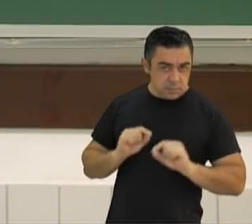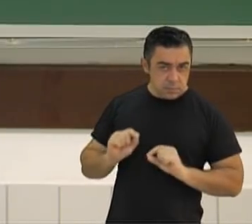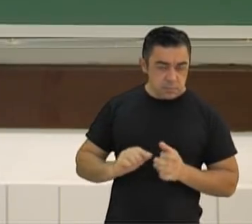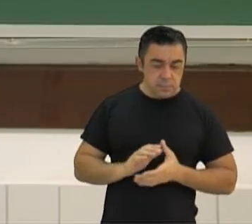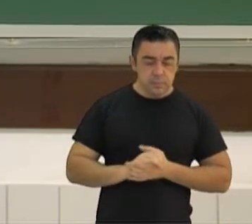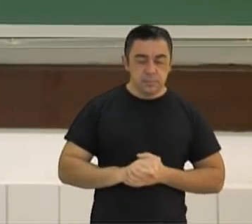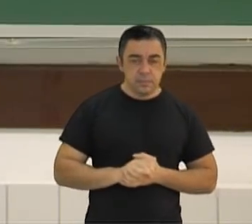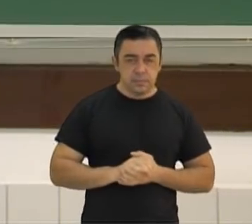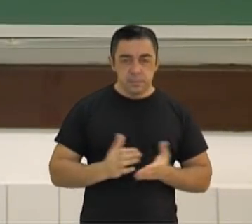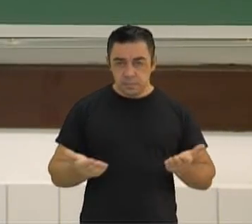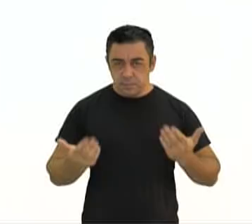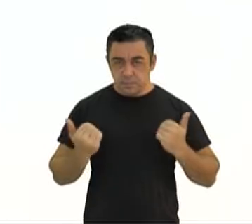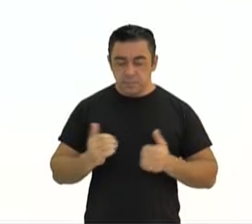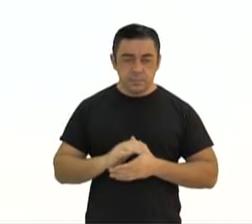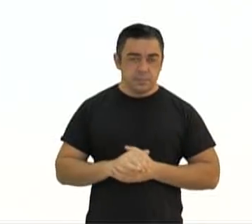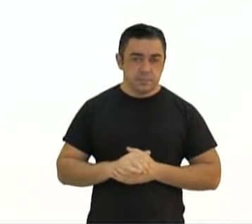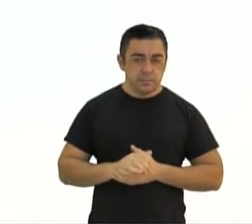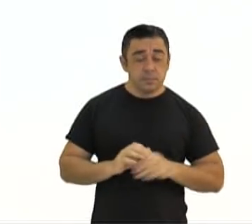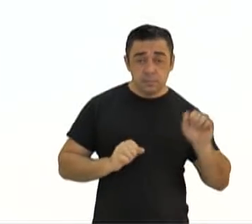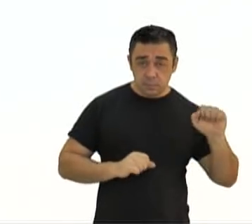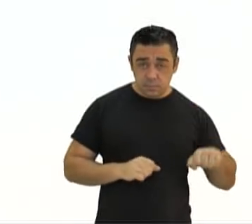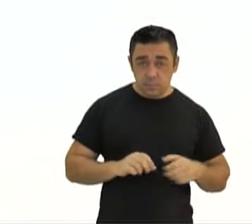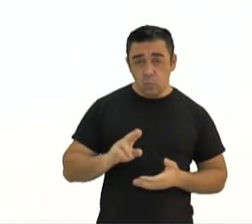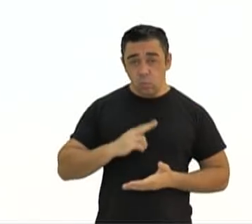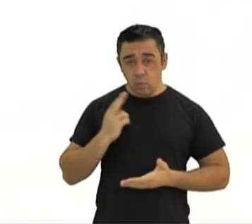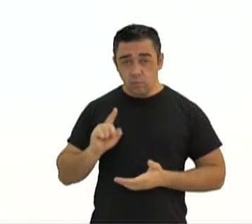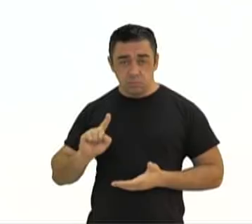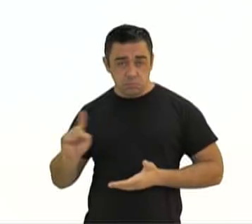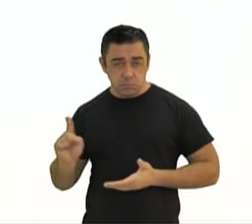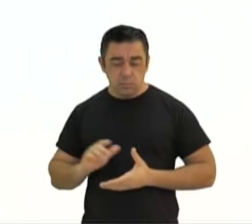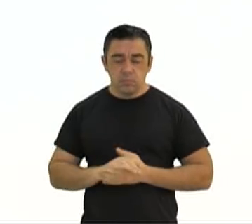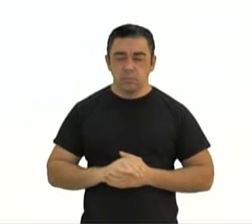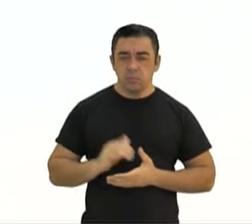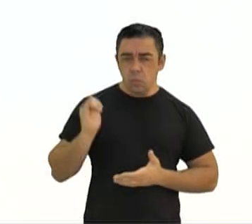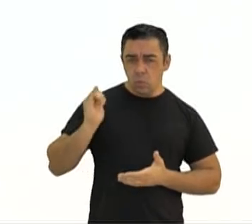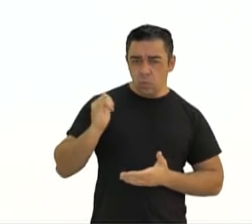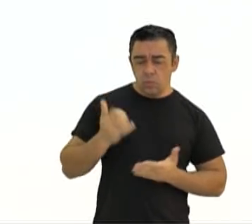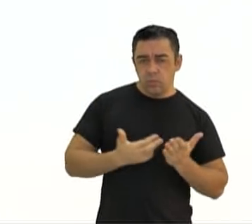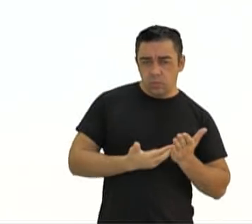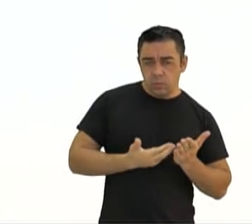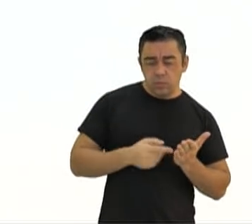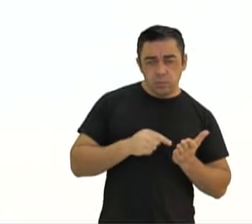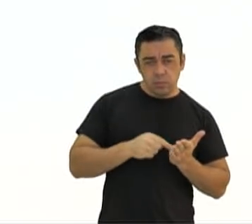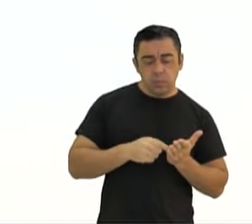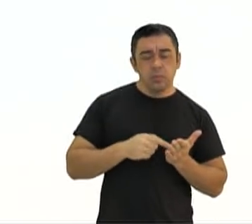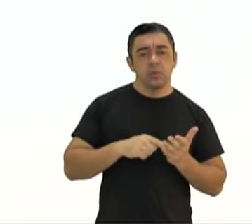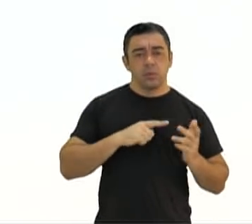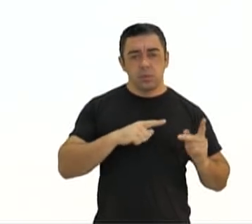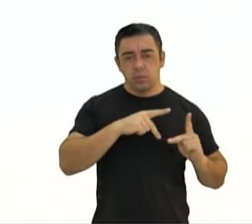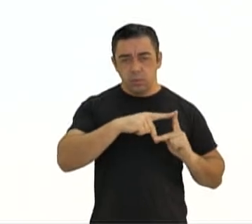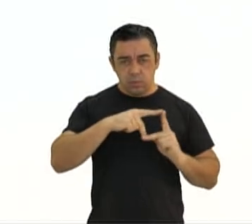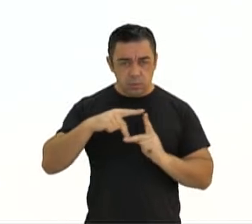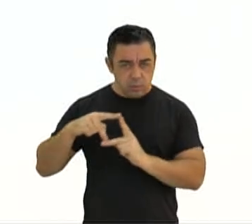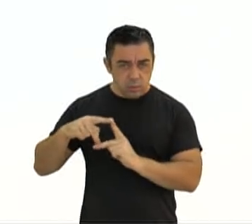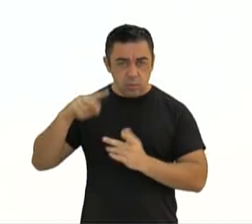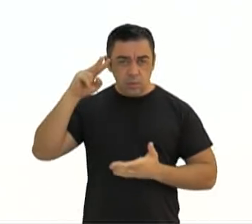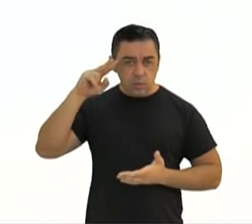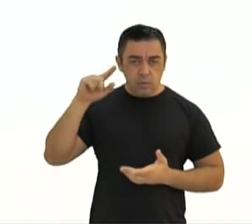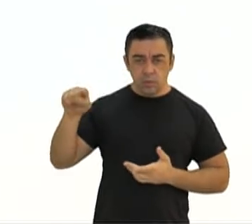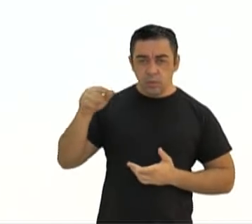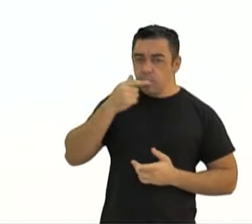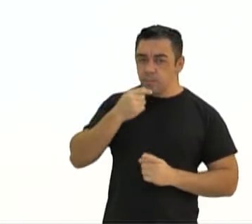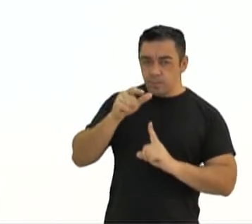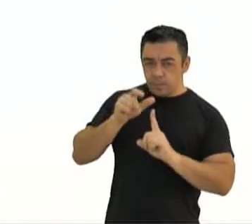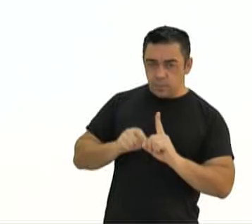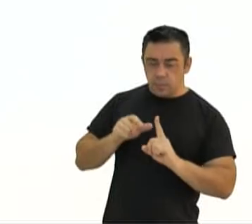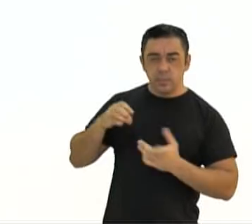Vem comigo. Marque sim ou não. Contada em uma revista por meio de tirinhas, a história do pequeno